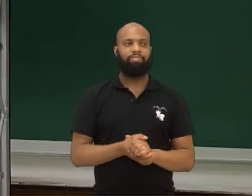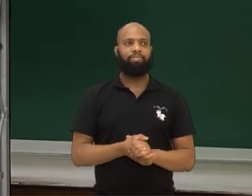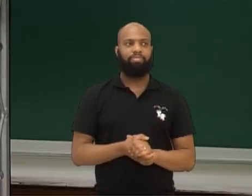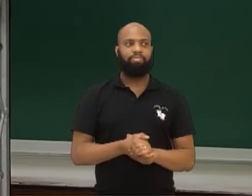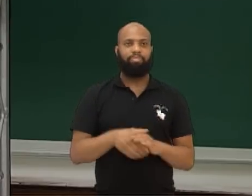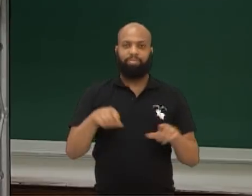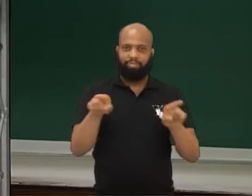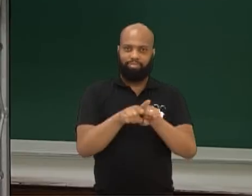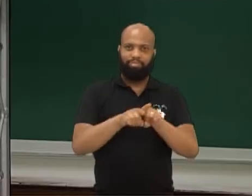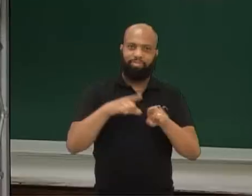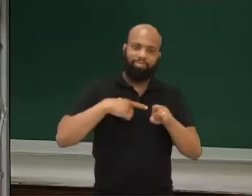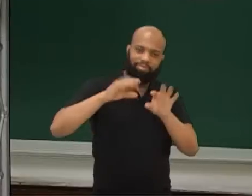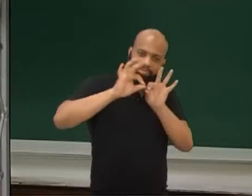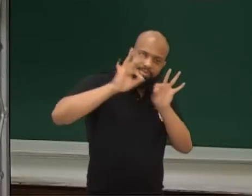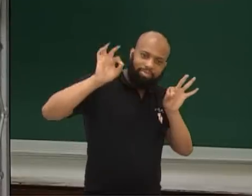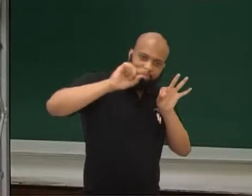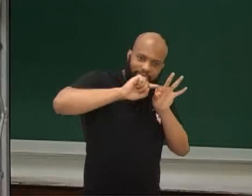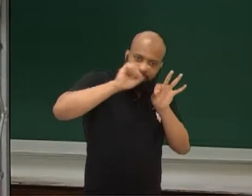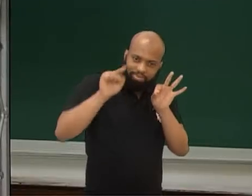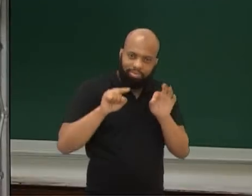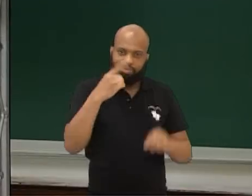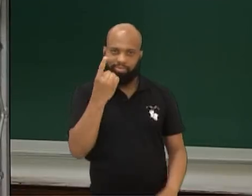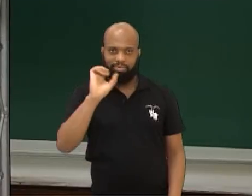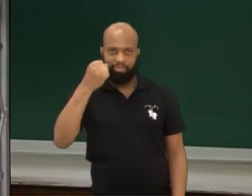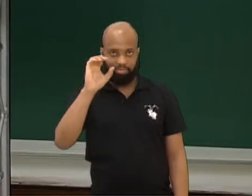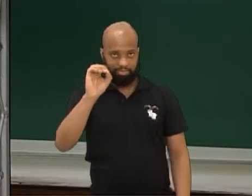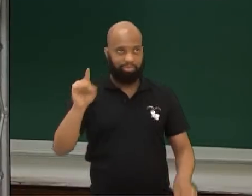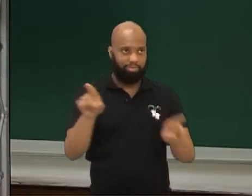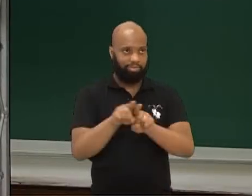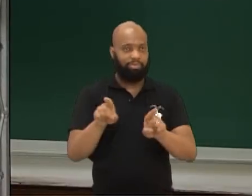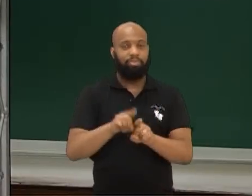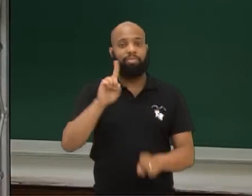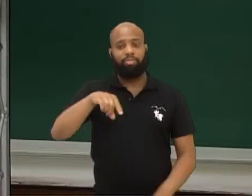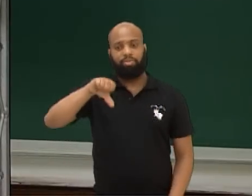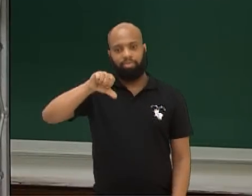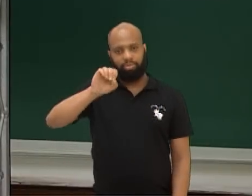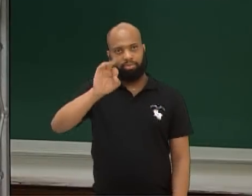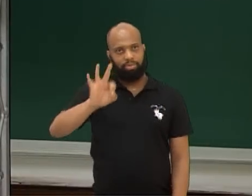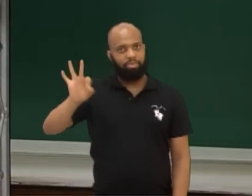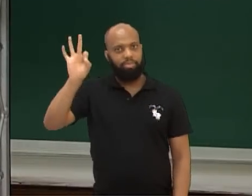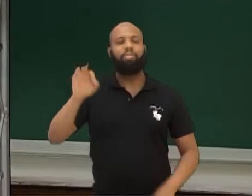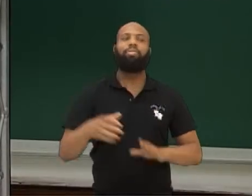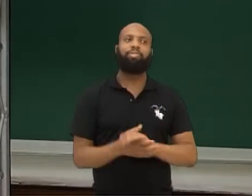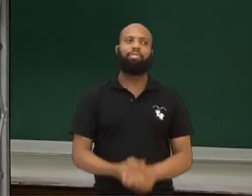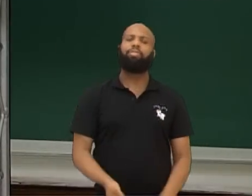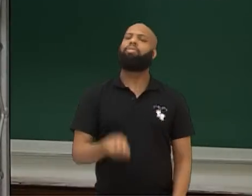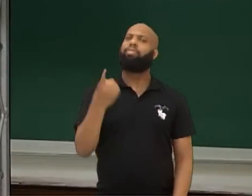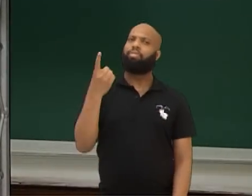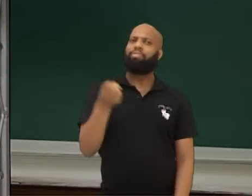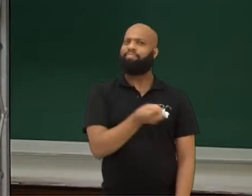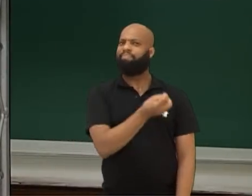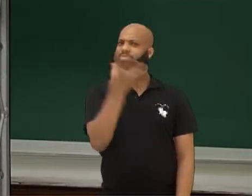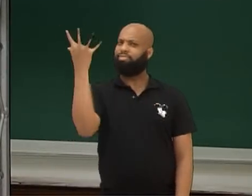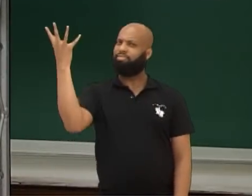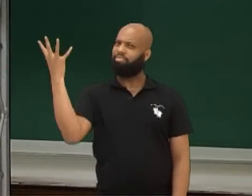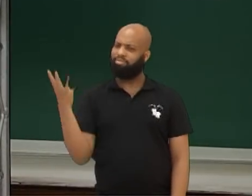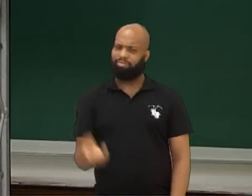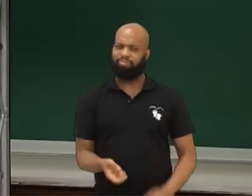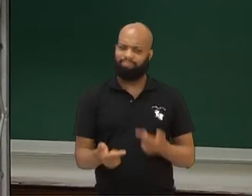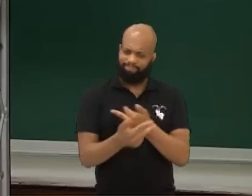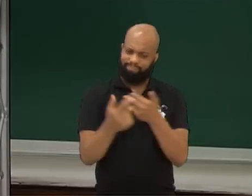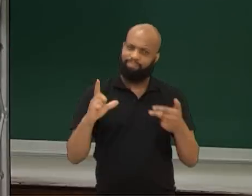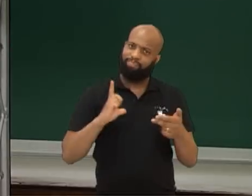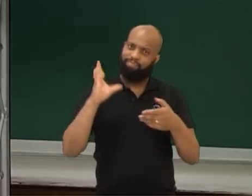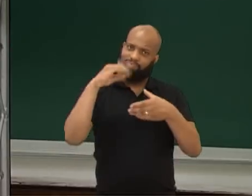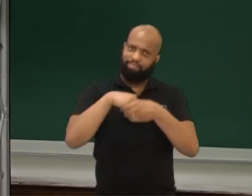volta, 50%. Aqui é um quarto de volta, então é 90 graus. Nossa, quanta coisa, professora! Pois é,